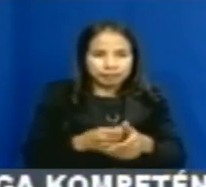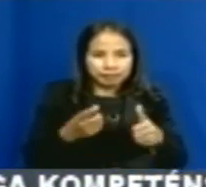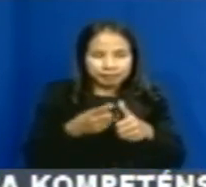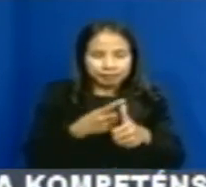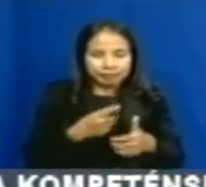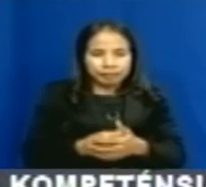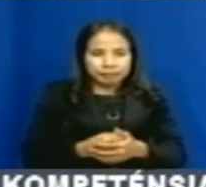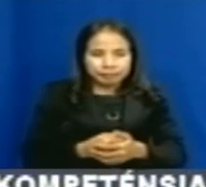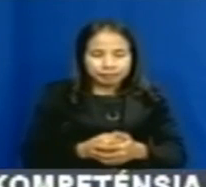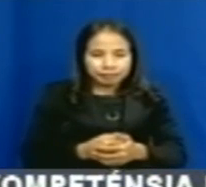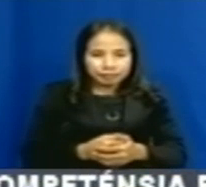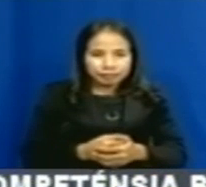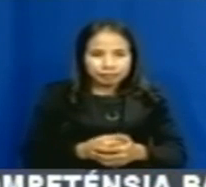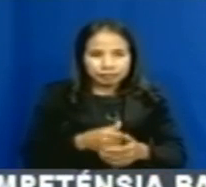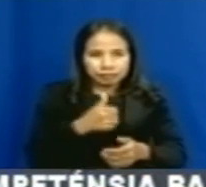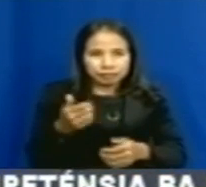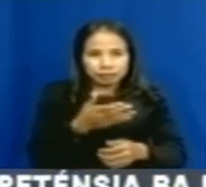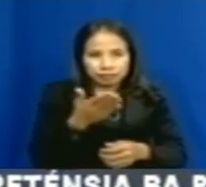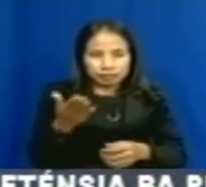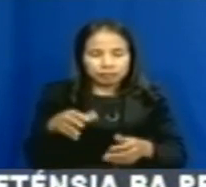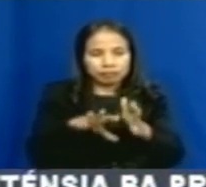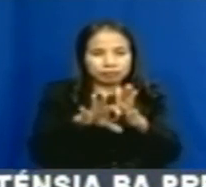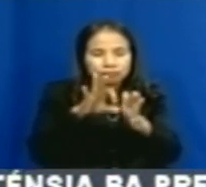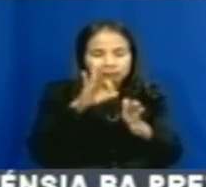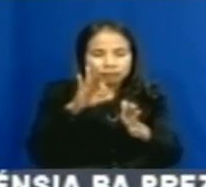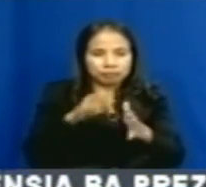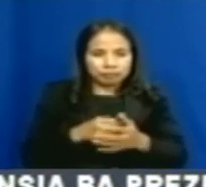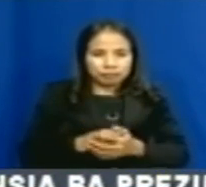se conquista a seleção na vida pode ser a serreta no artigo.